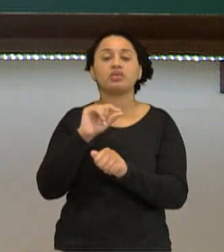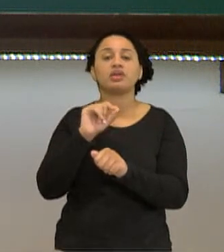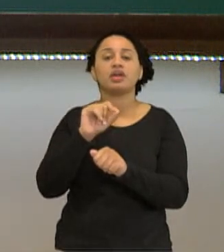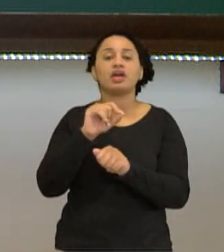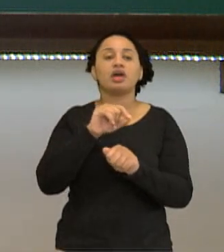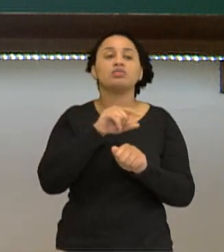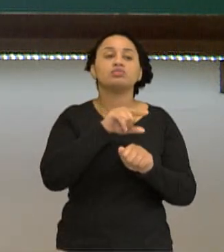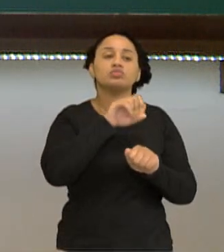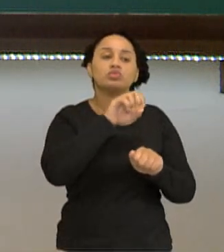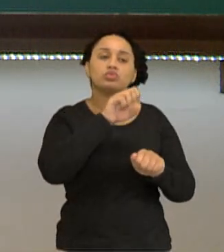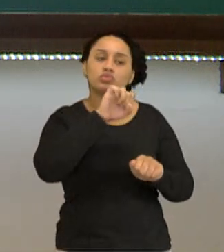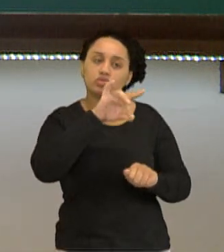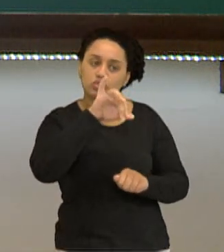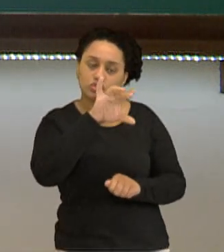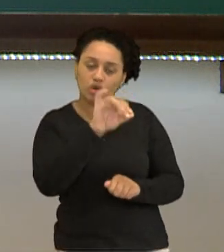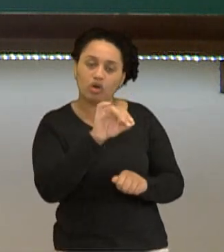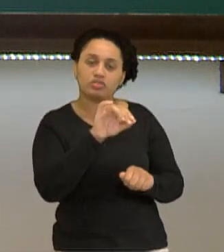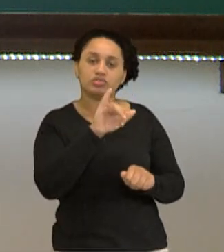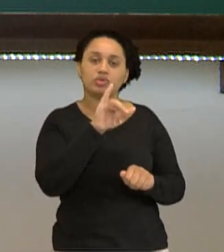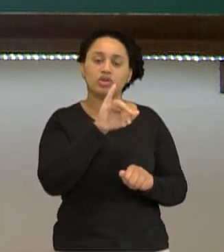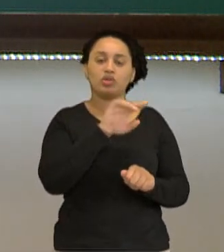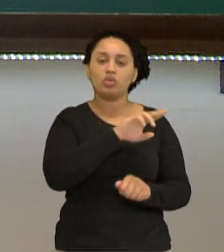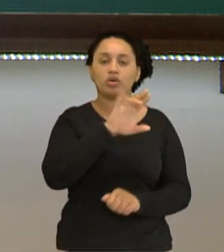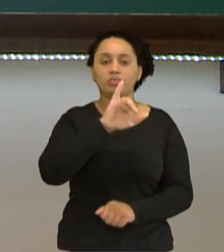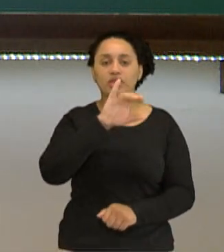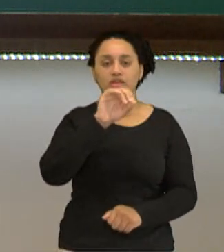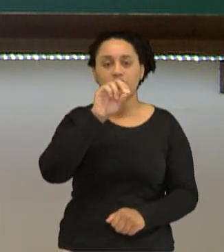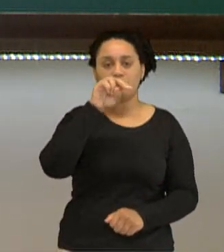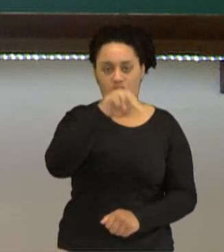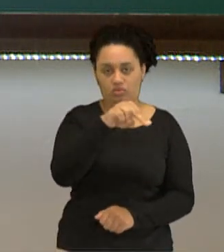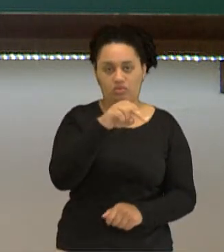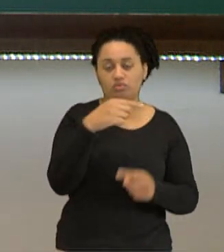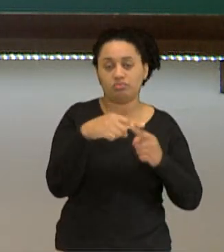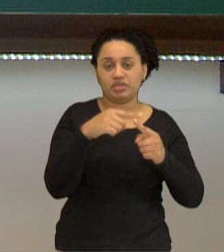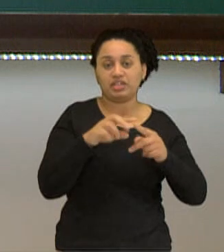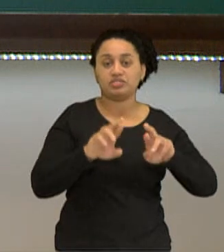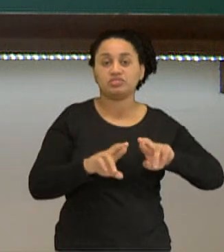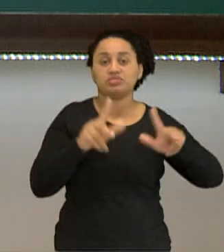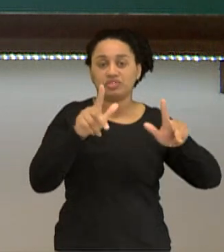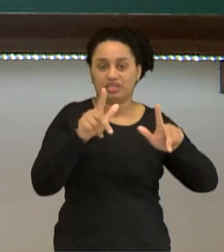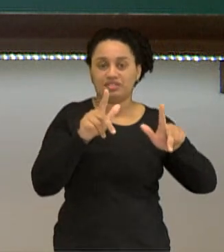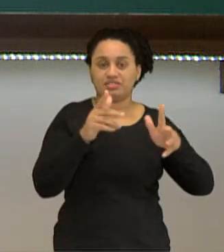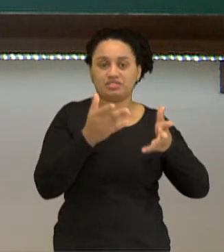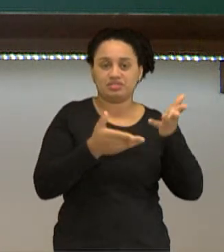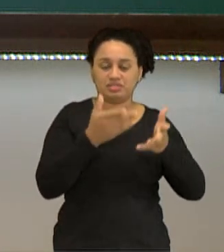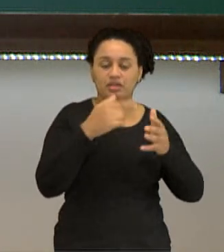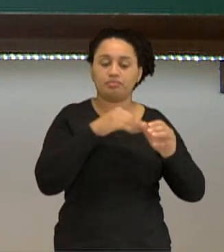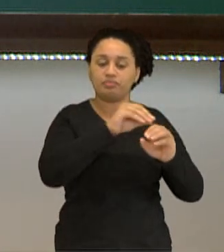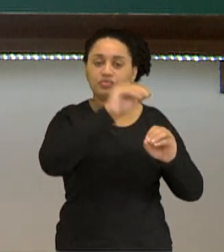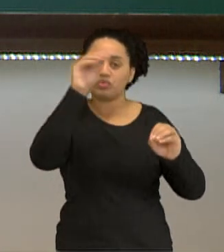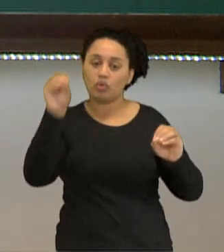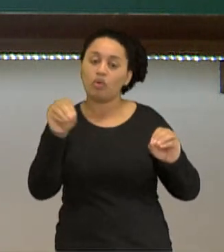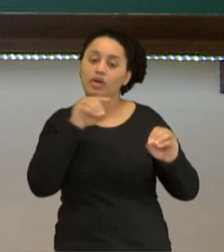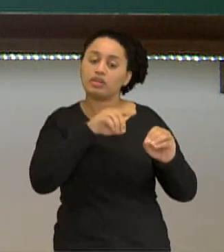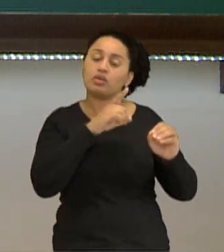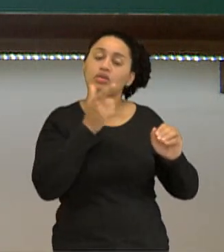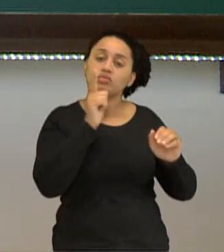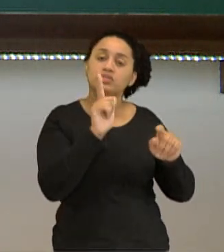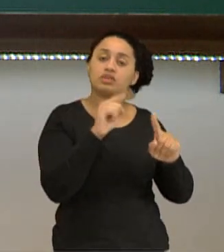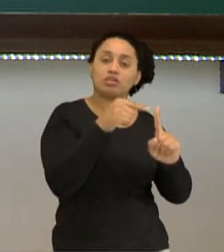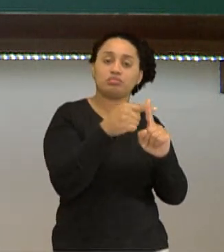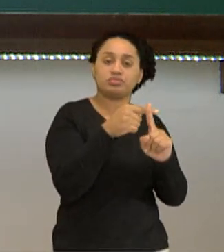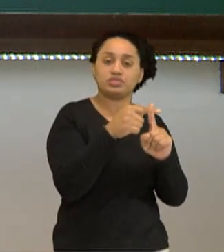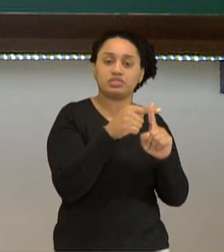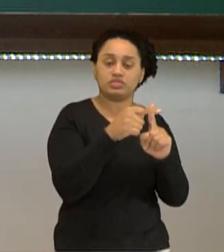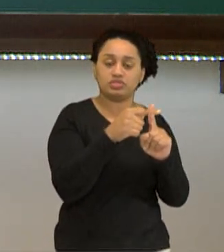toda vez que a carga positiva é diferente da carga negativa, nós chamamos de íon. Como ele doou uma carga negativa, ele ficou mais positivo.